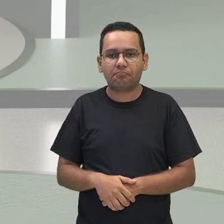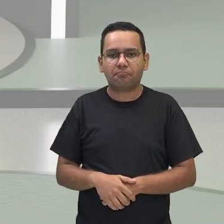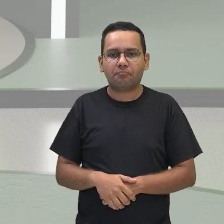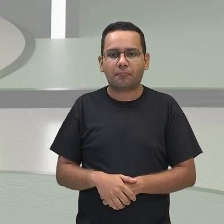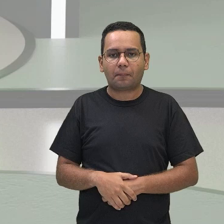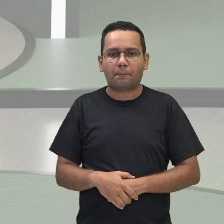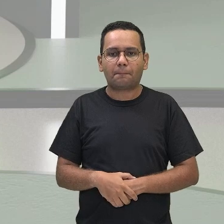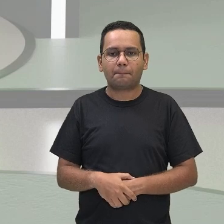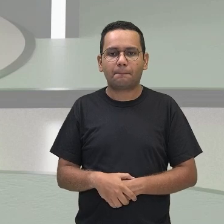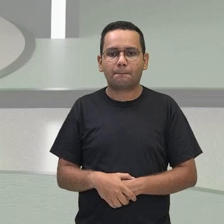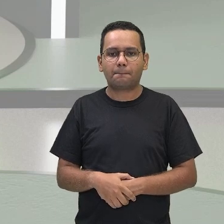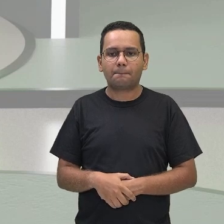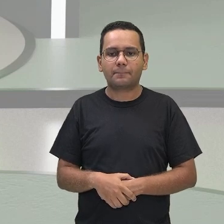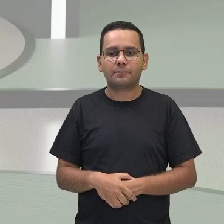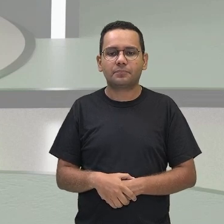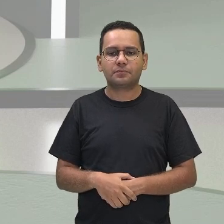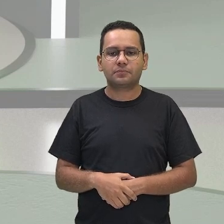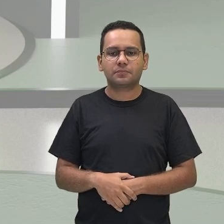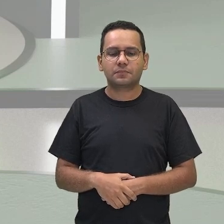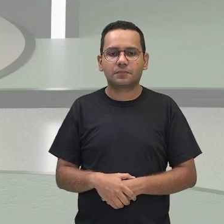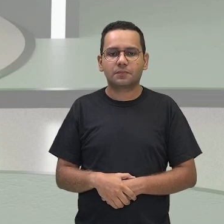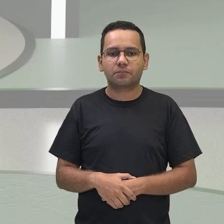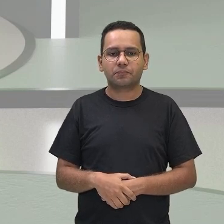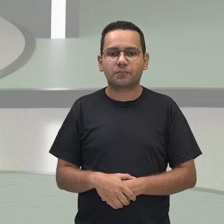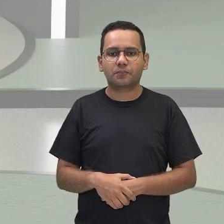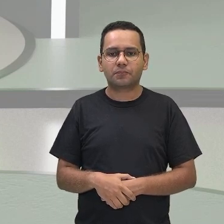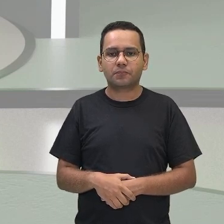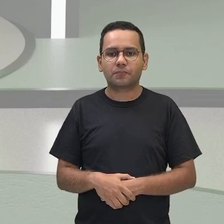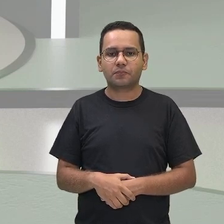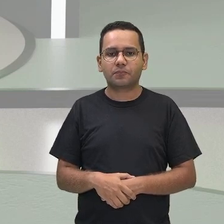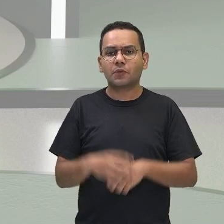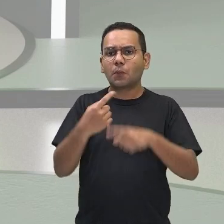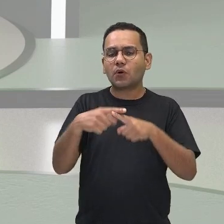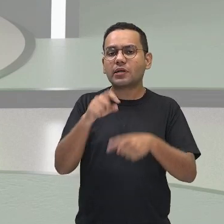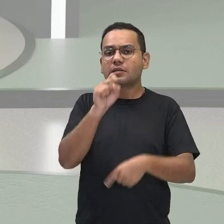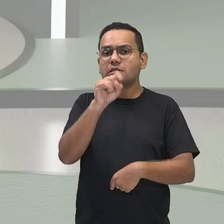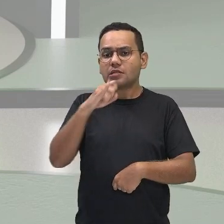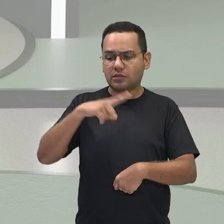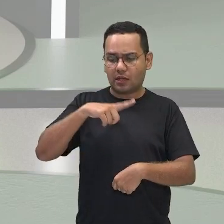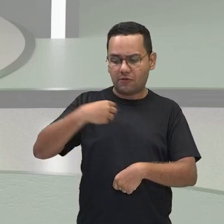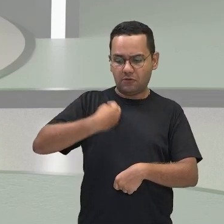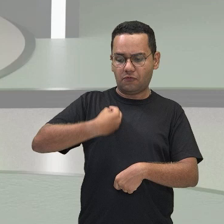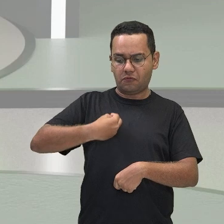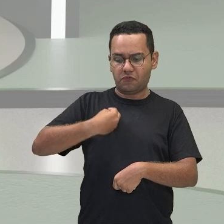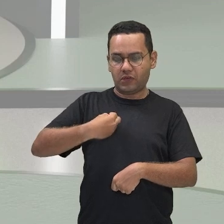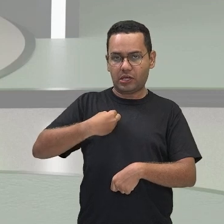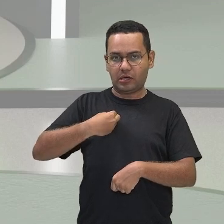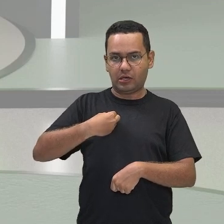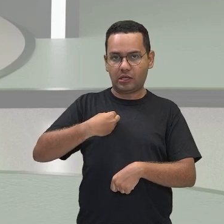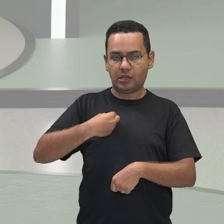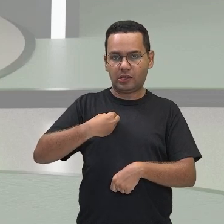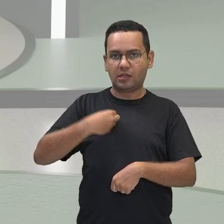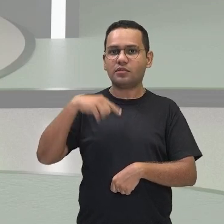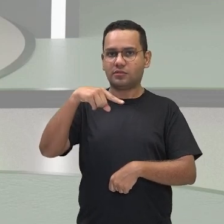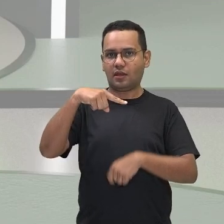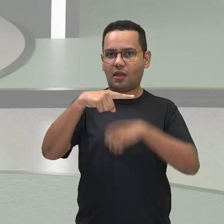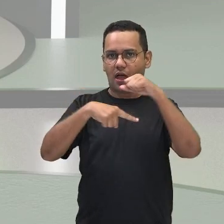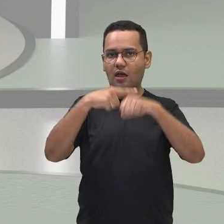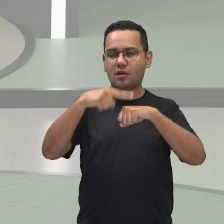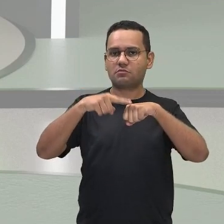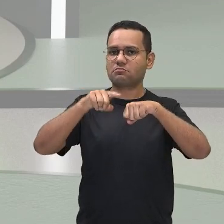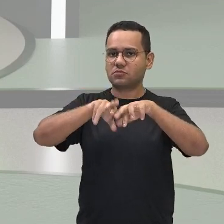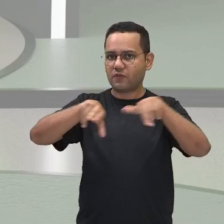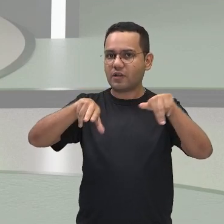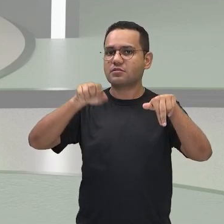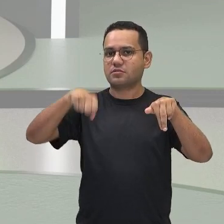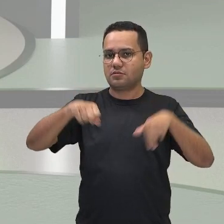no mundo, no nosso planeta, originalmente é composto por um átomo. E o que é